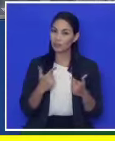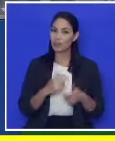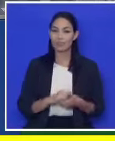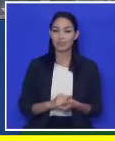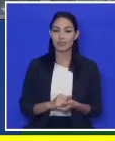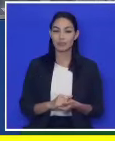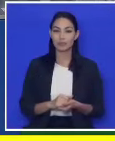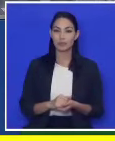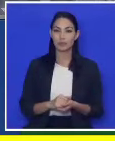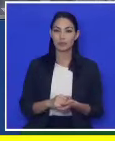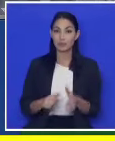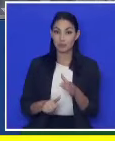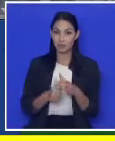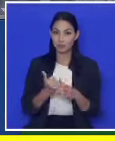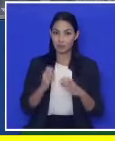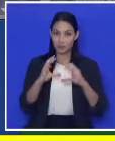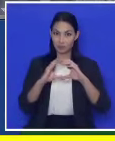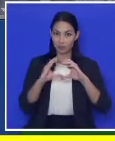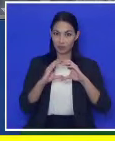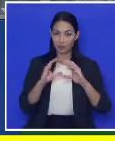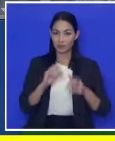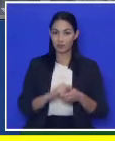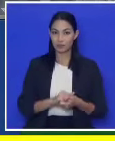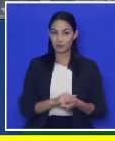você. Vamos chamar o primeiro número.